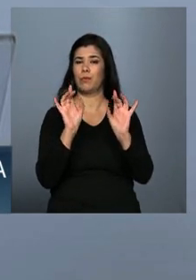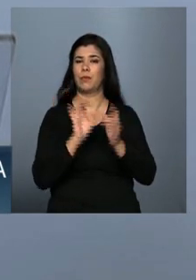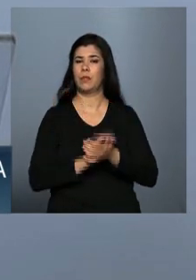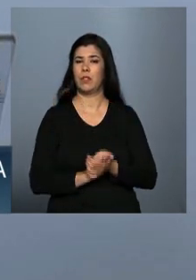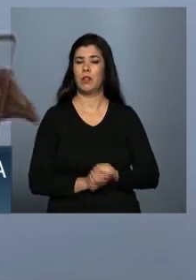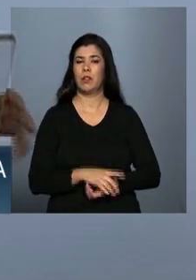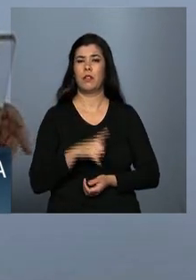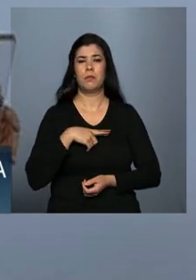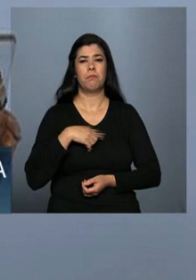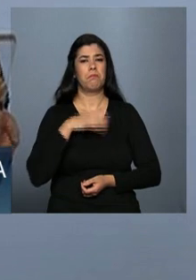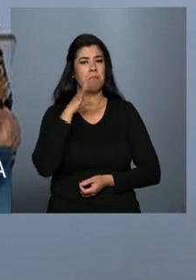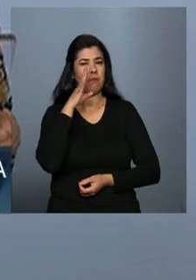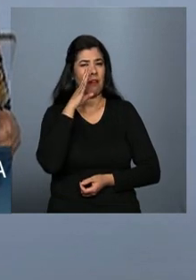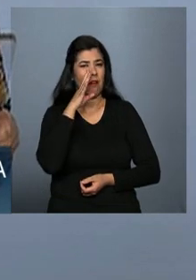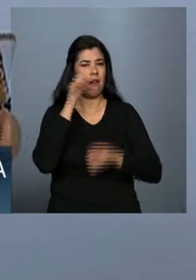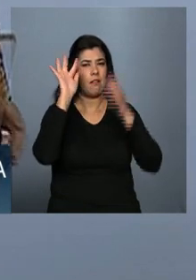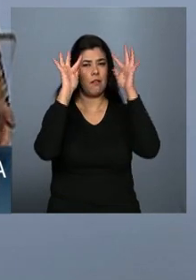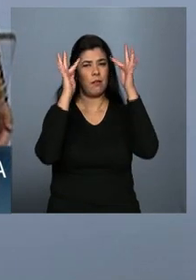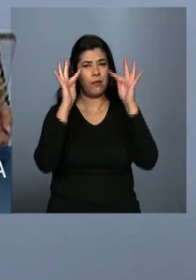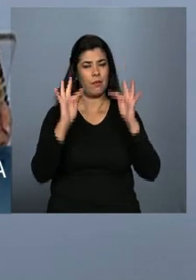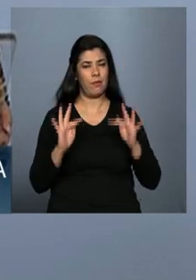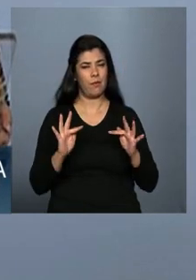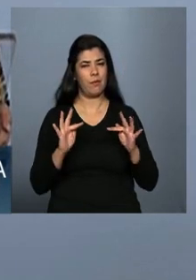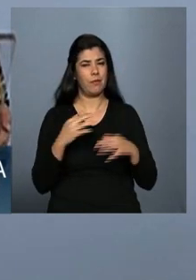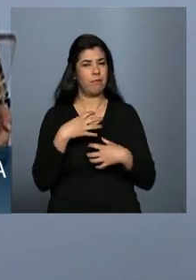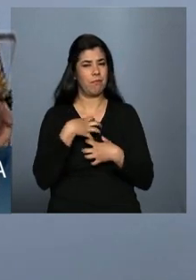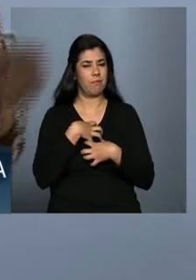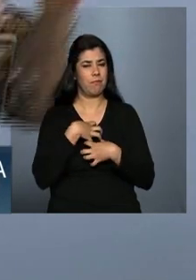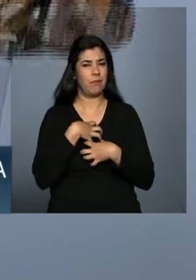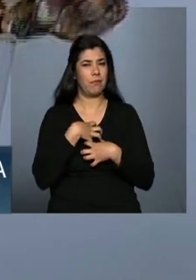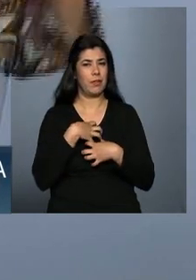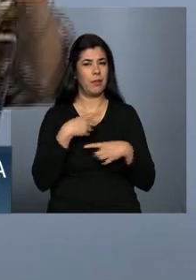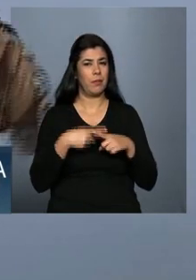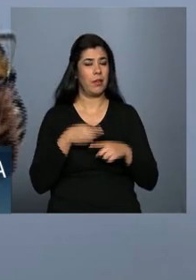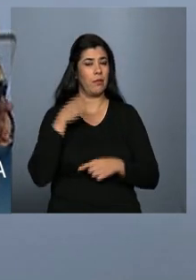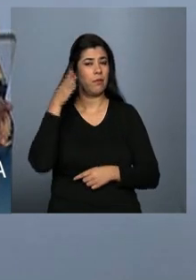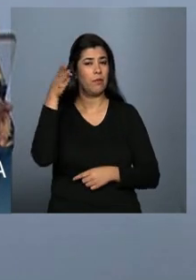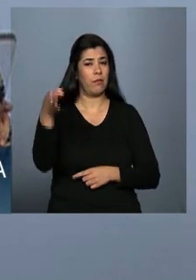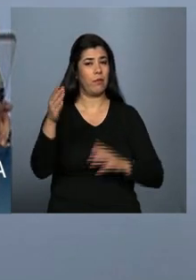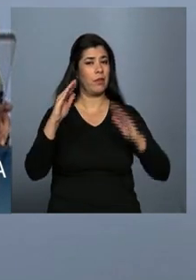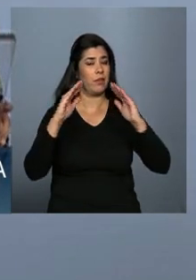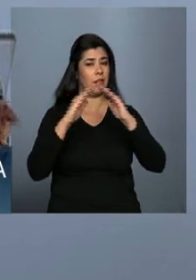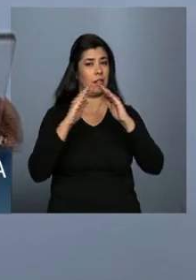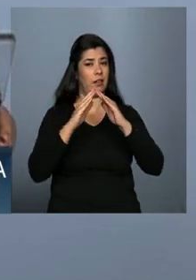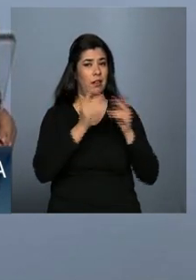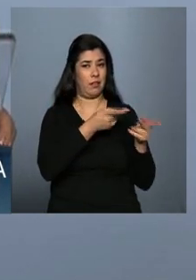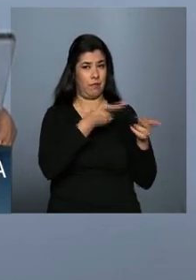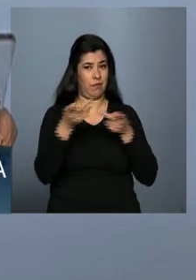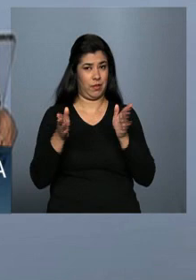eu fiquei muito feliz, porque na casa que eu visitei,